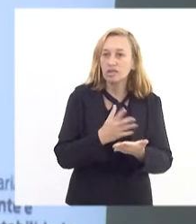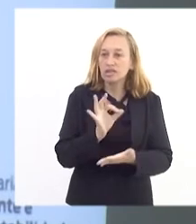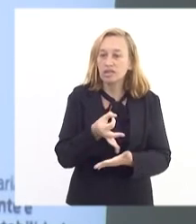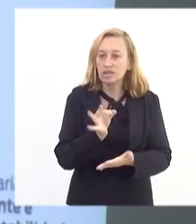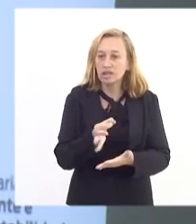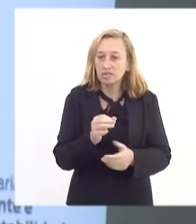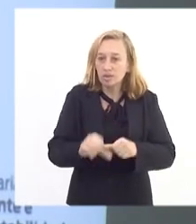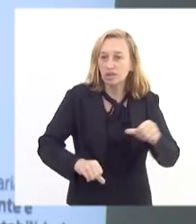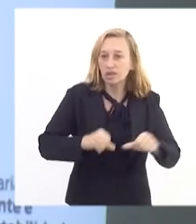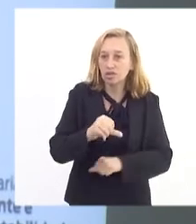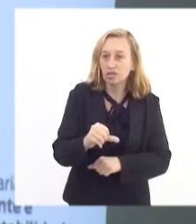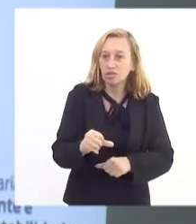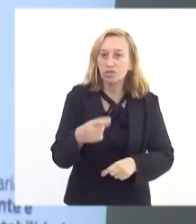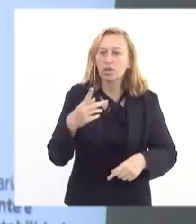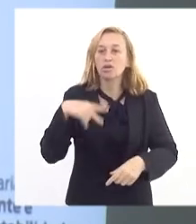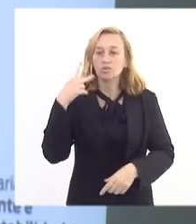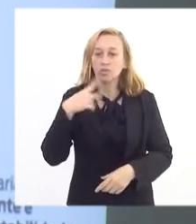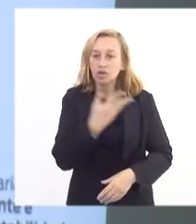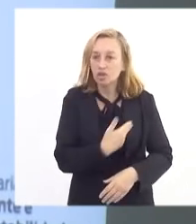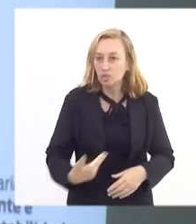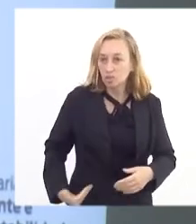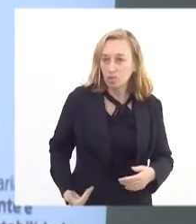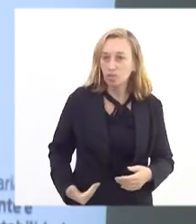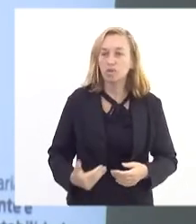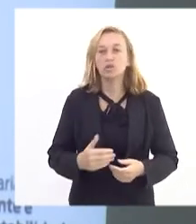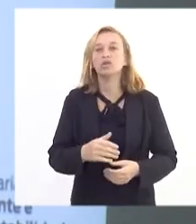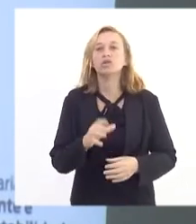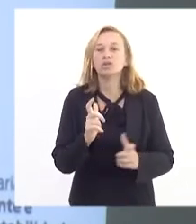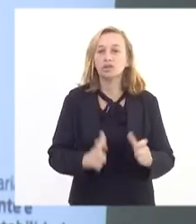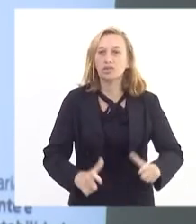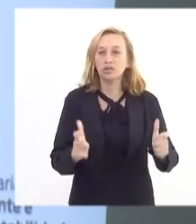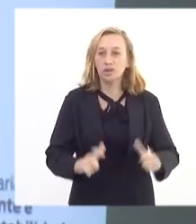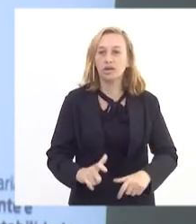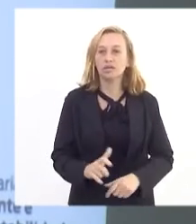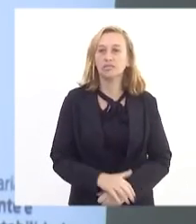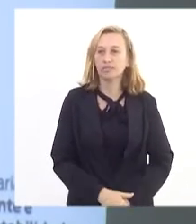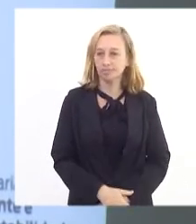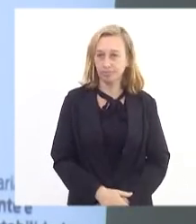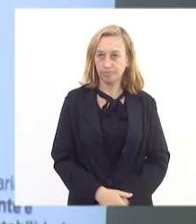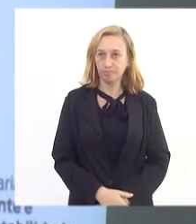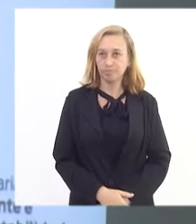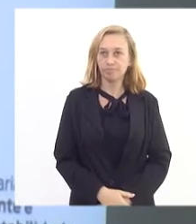e consequentemente transformar isso numa política pública, uma política pública territorial. Só isso,